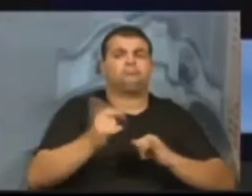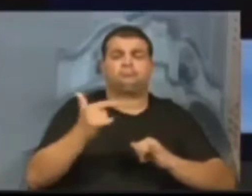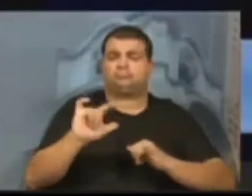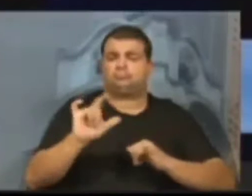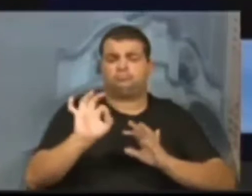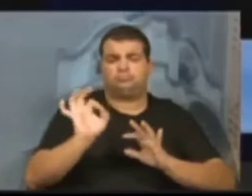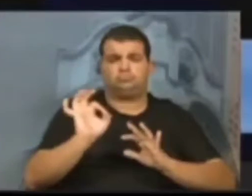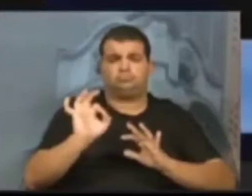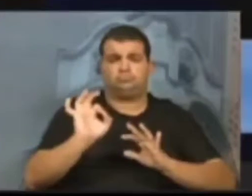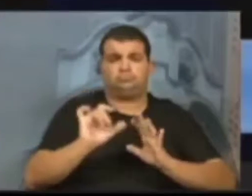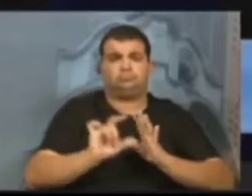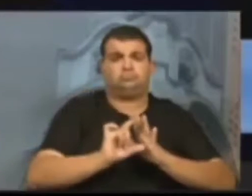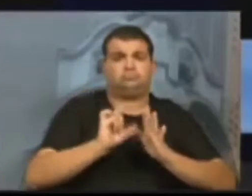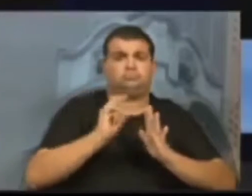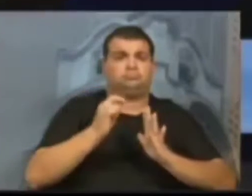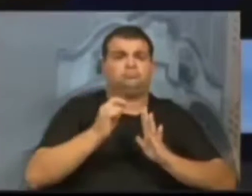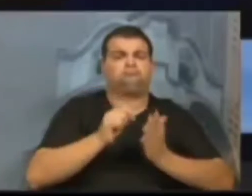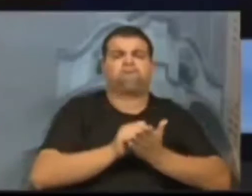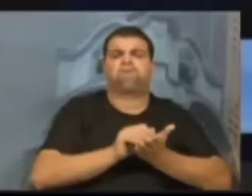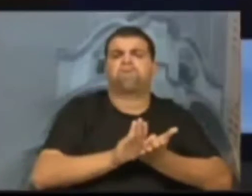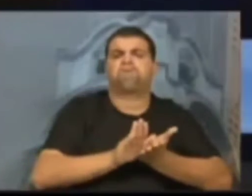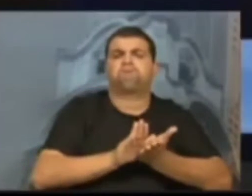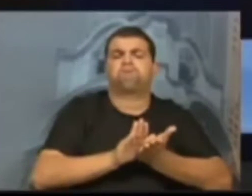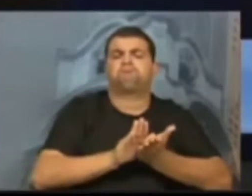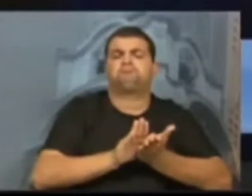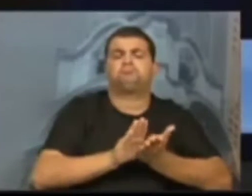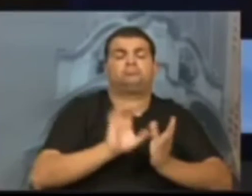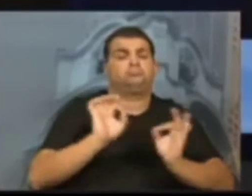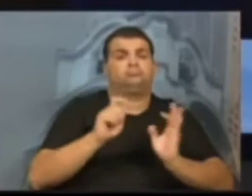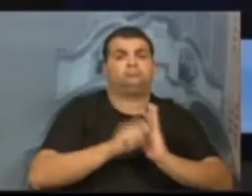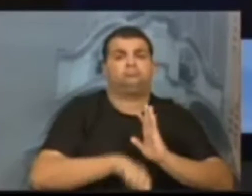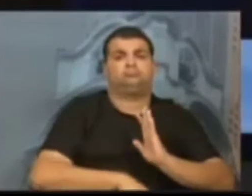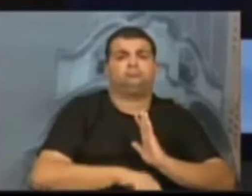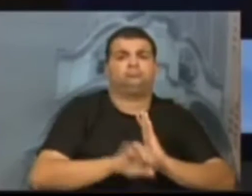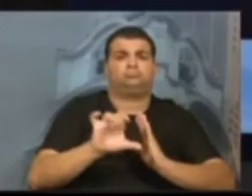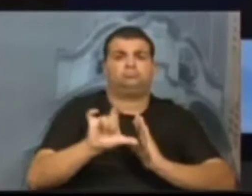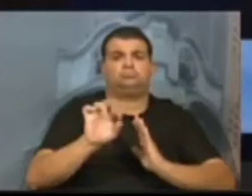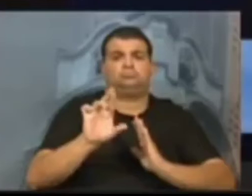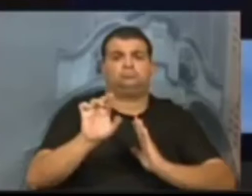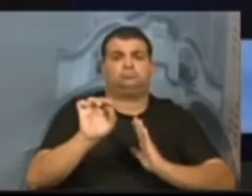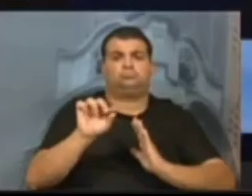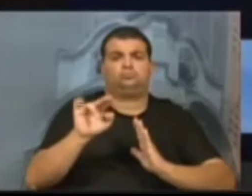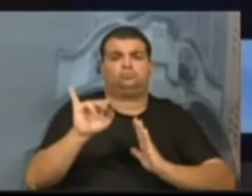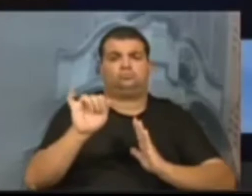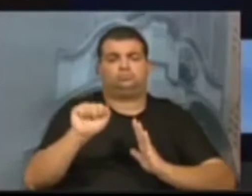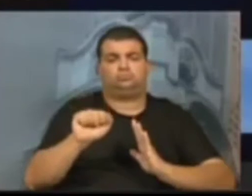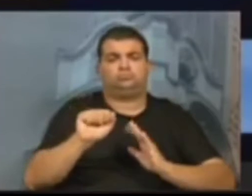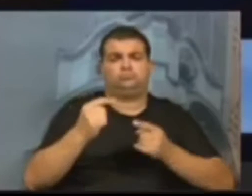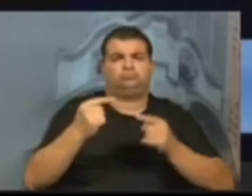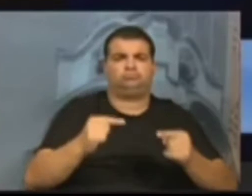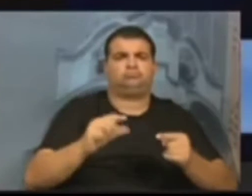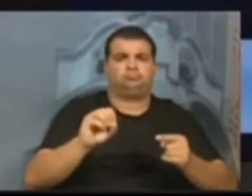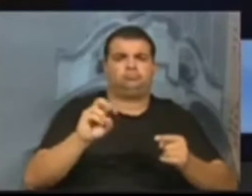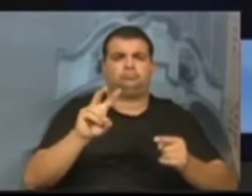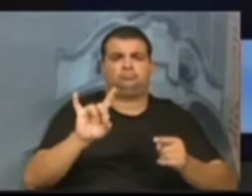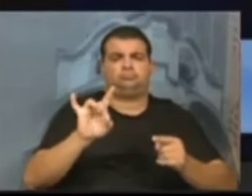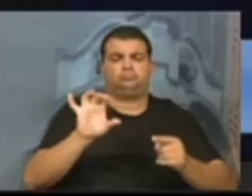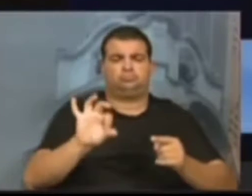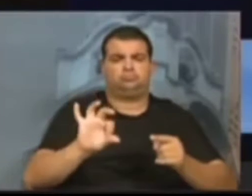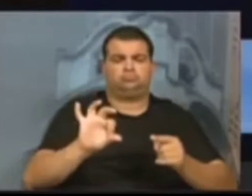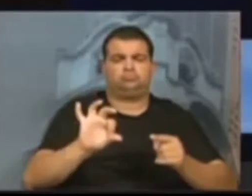prescrever cloroquina contra a Covid-19. Médicos acusam operadora de saúde. Estudo da BBC de